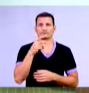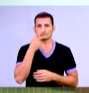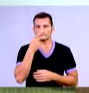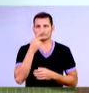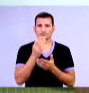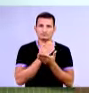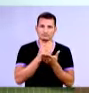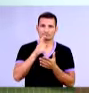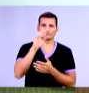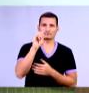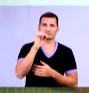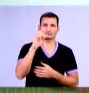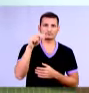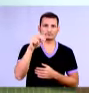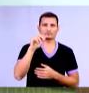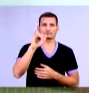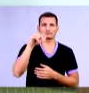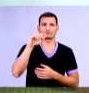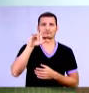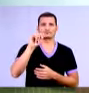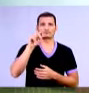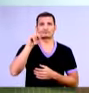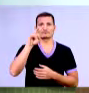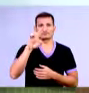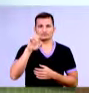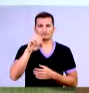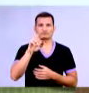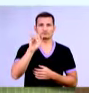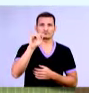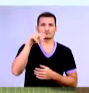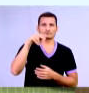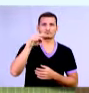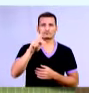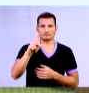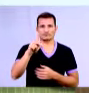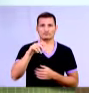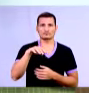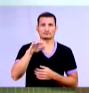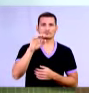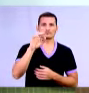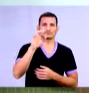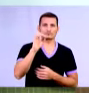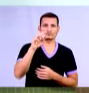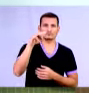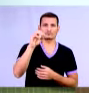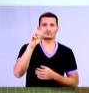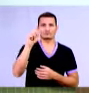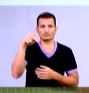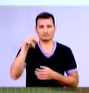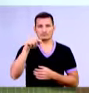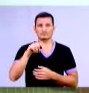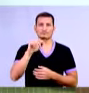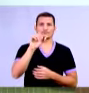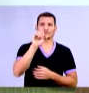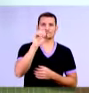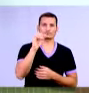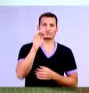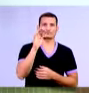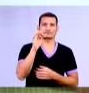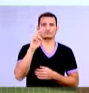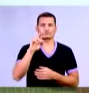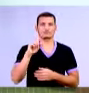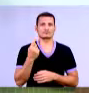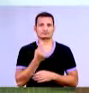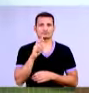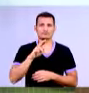O Kden Live, o GIMP, o Audacity, o Muon, né? Esses softwares são os softwares que nós utilizaremos aí para trabalhar